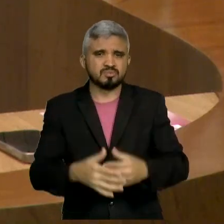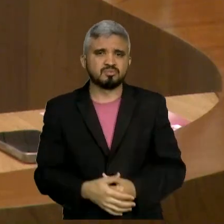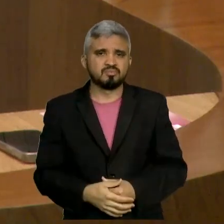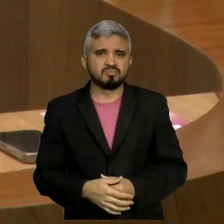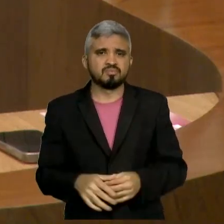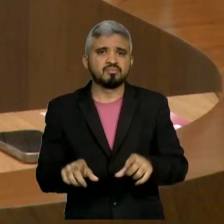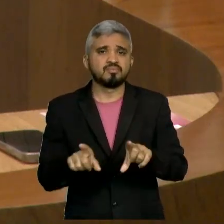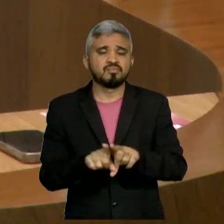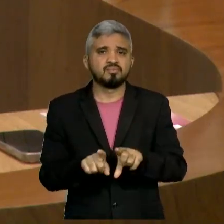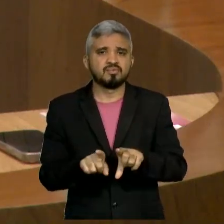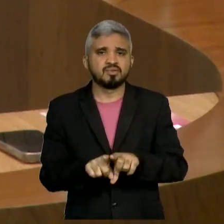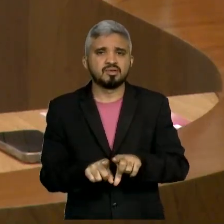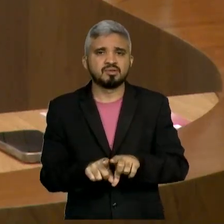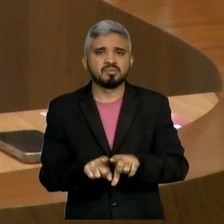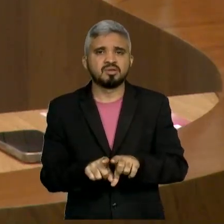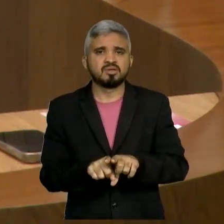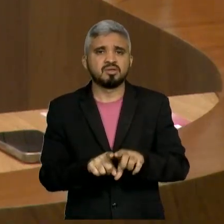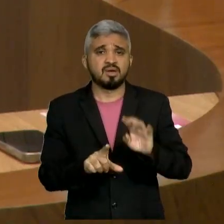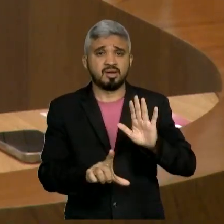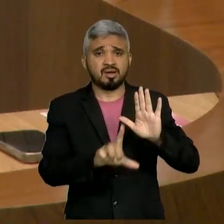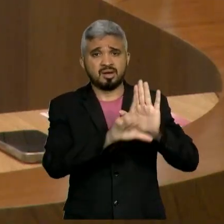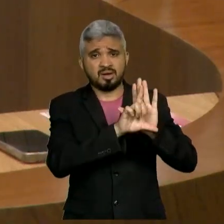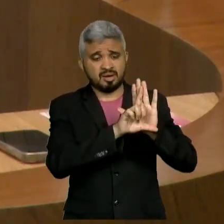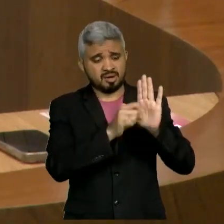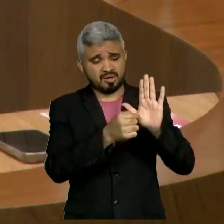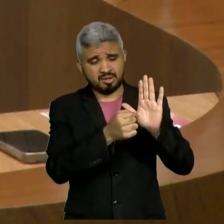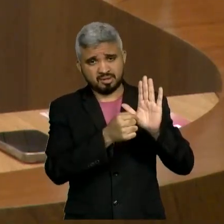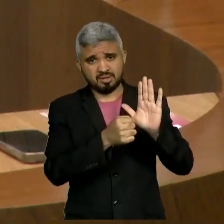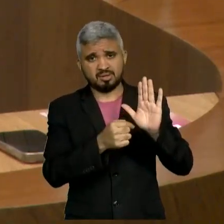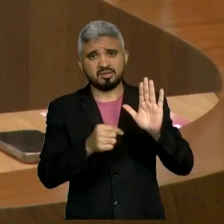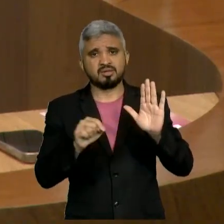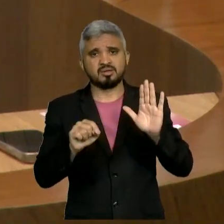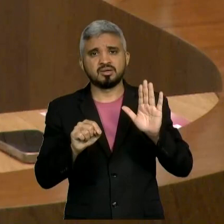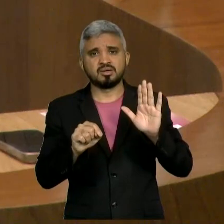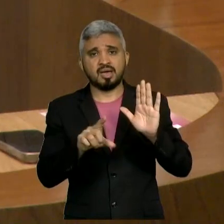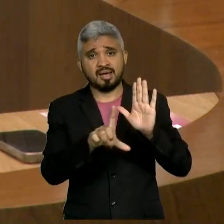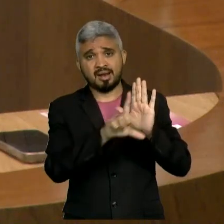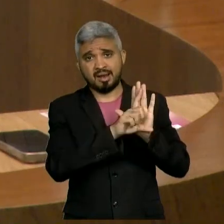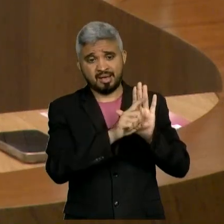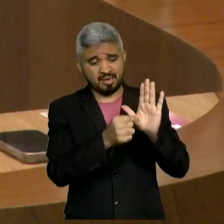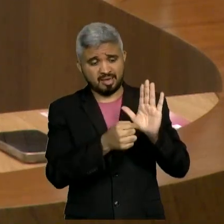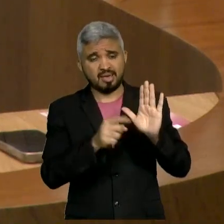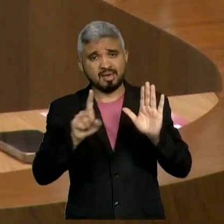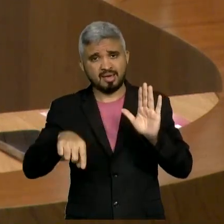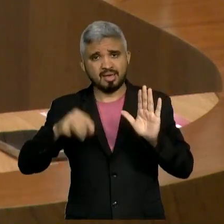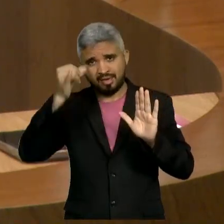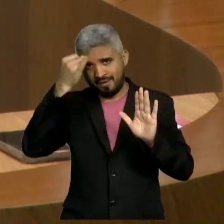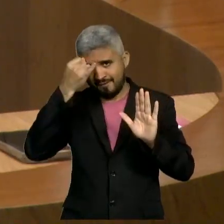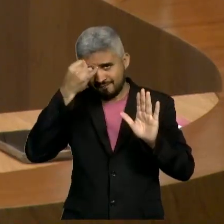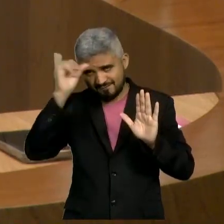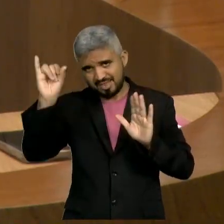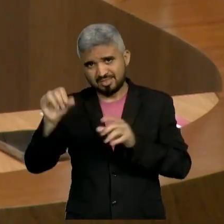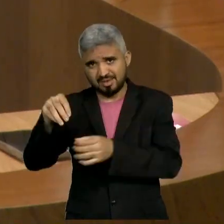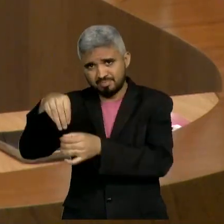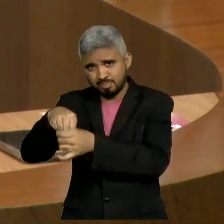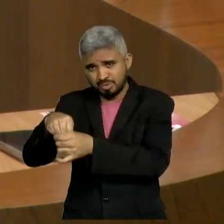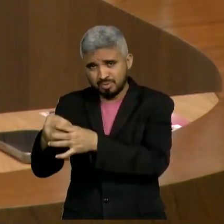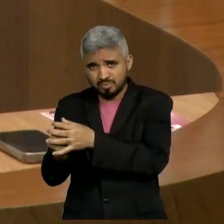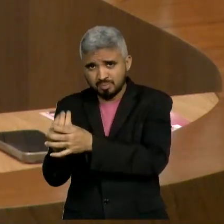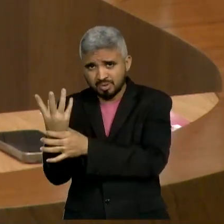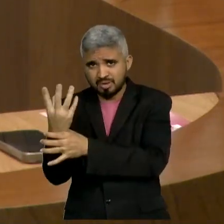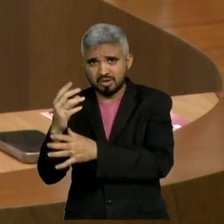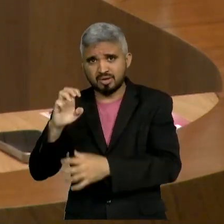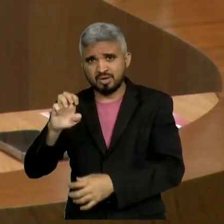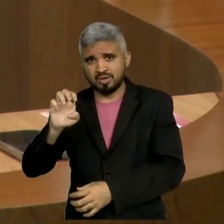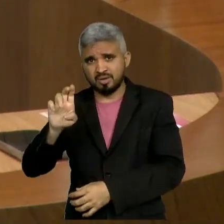né, das plantações, principalmente de eucalipto e soja, que são são expansão